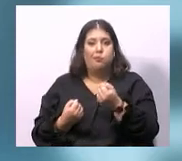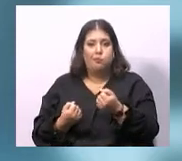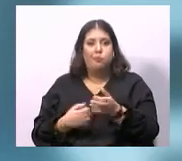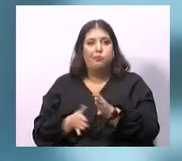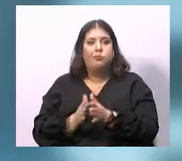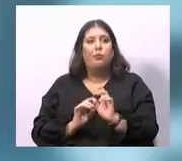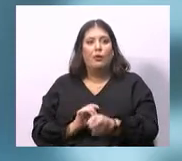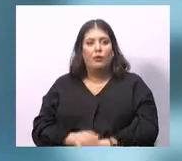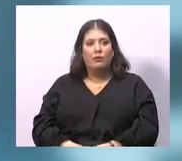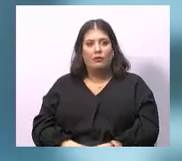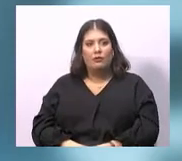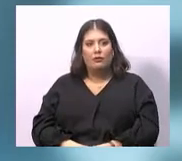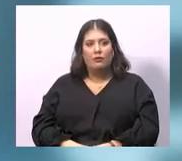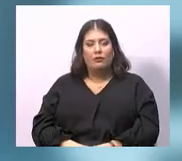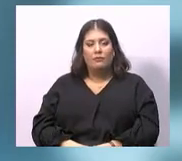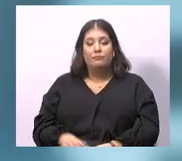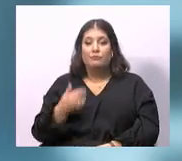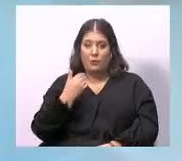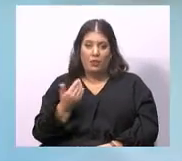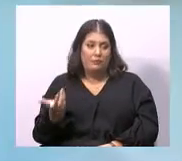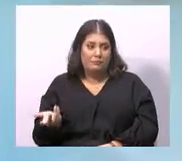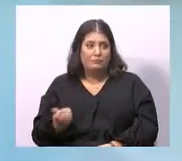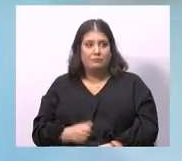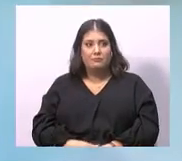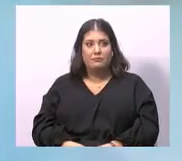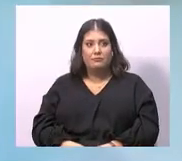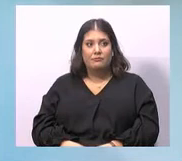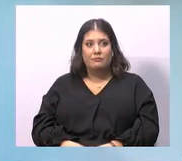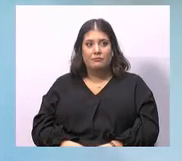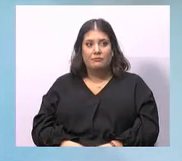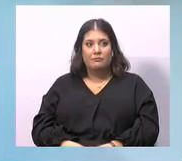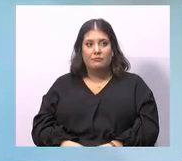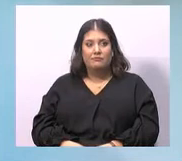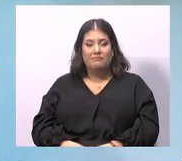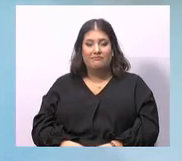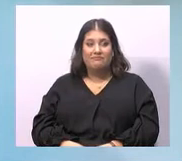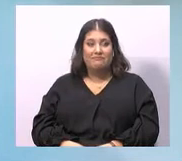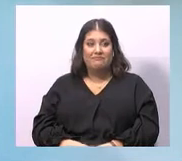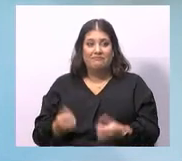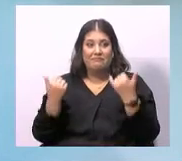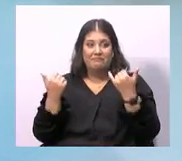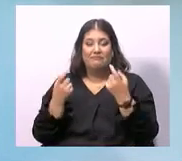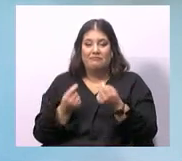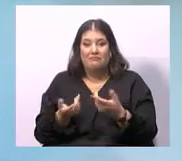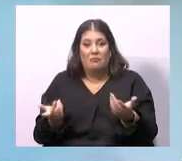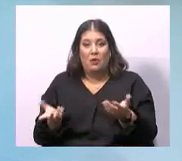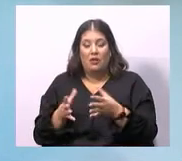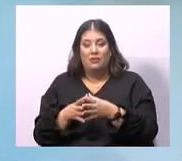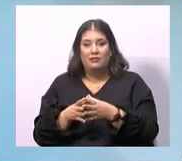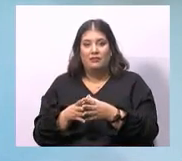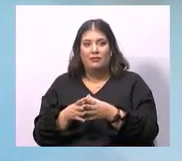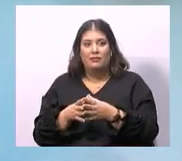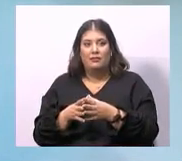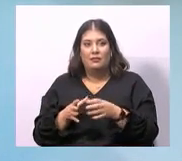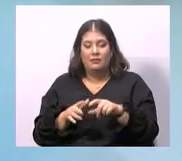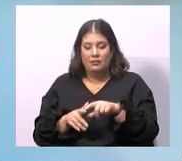Marta, pela sua questão. Muito obrigado. De facto, tem pouca informação. Porque tem